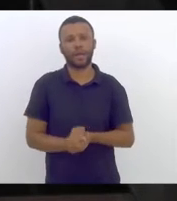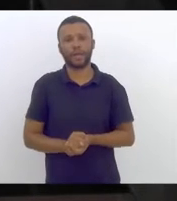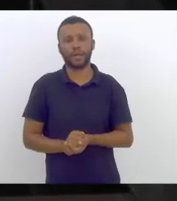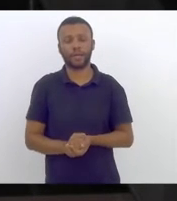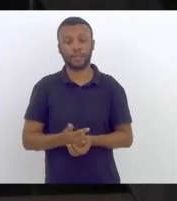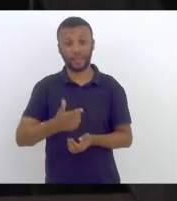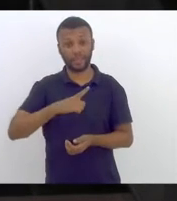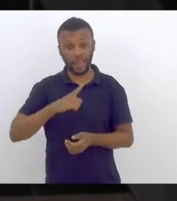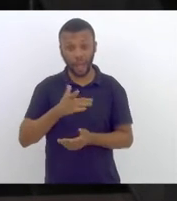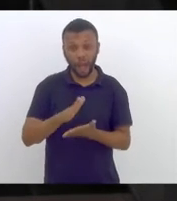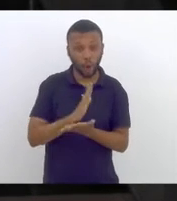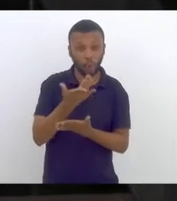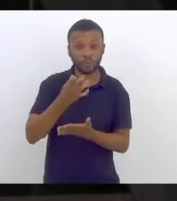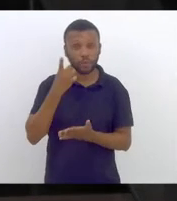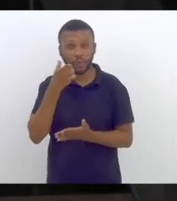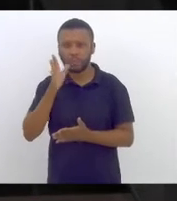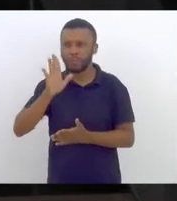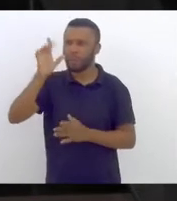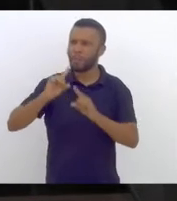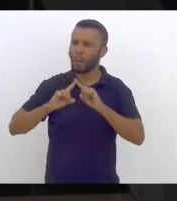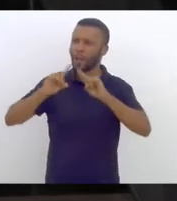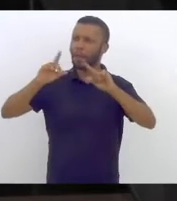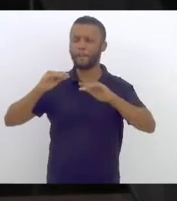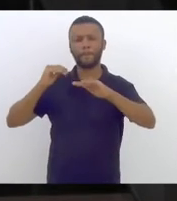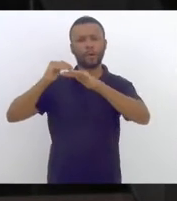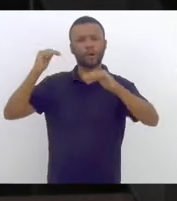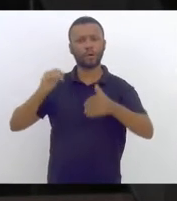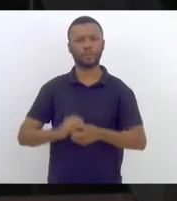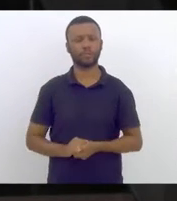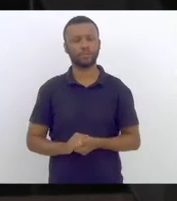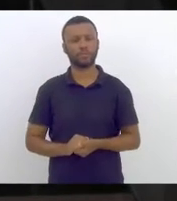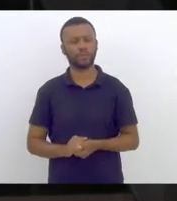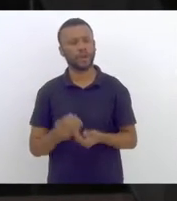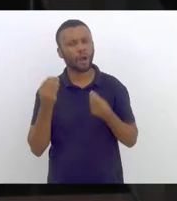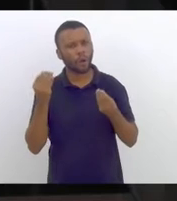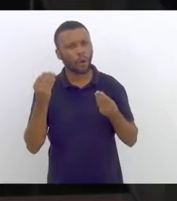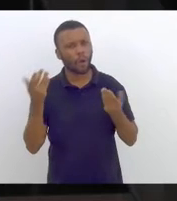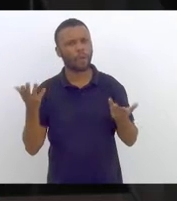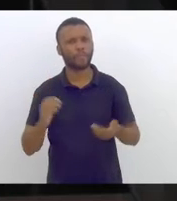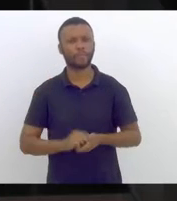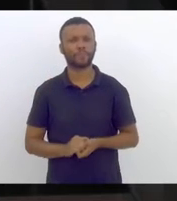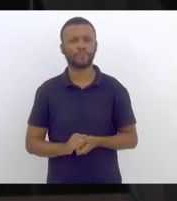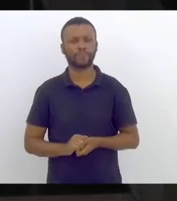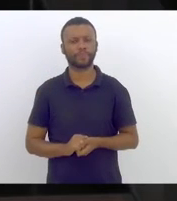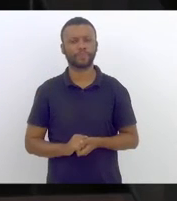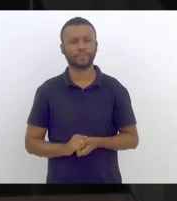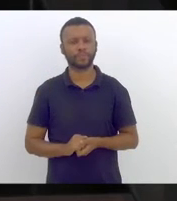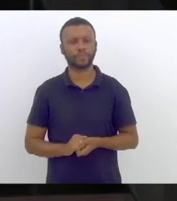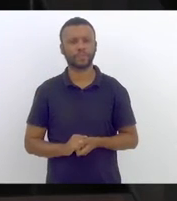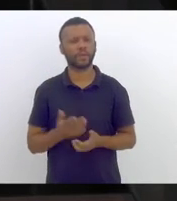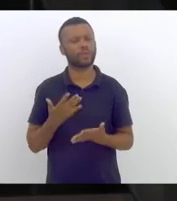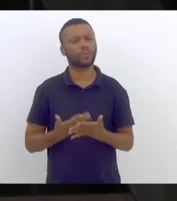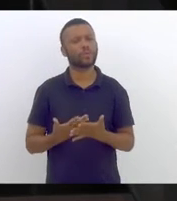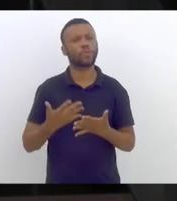se levantando. E deputado Eliomar Coelho, desde quando